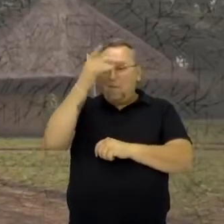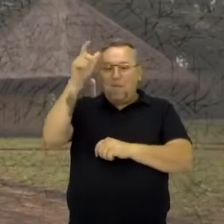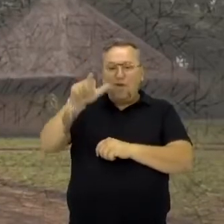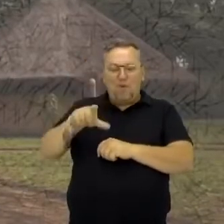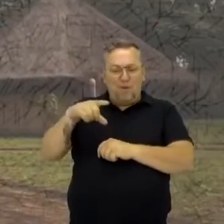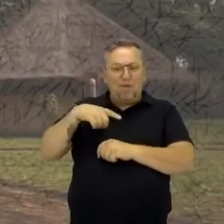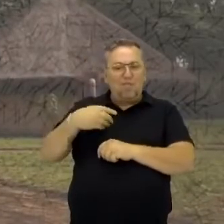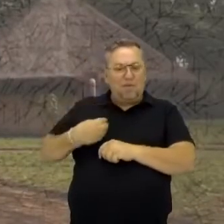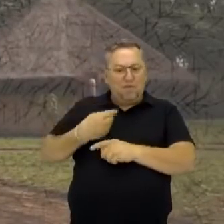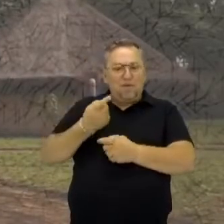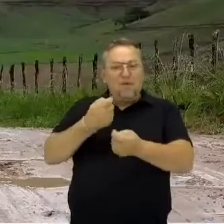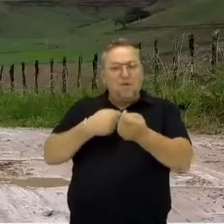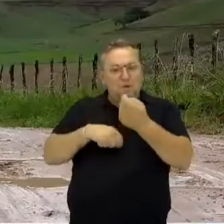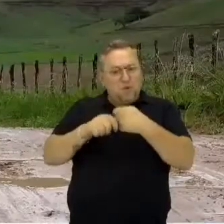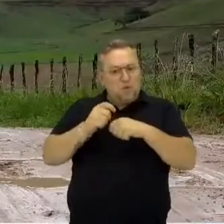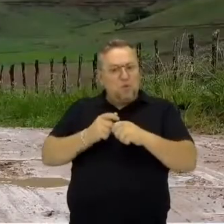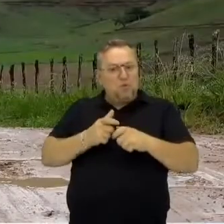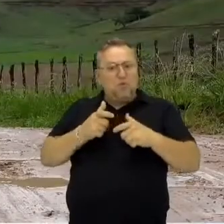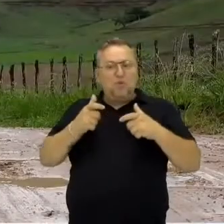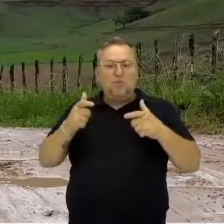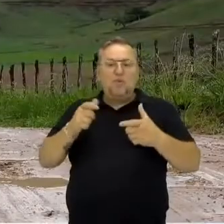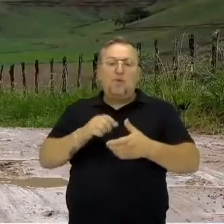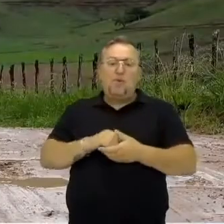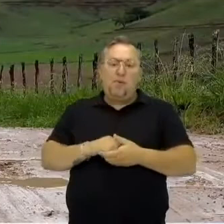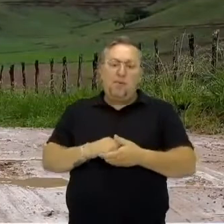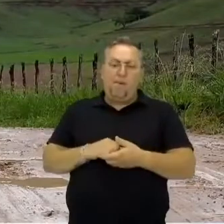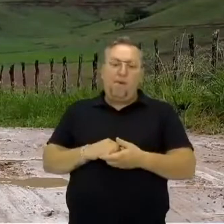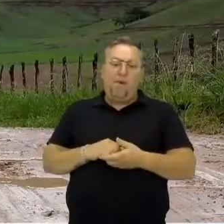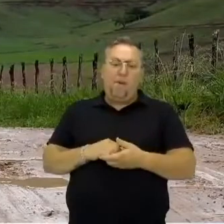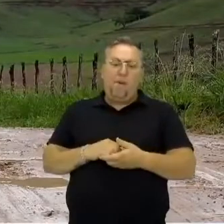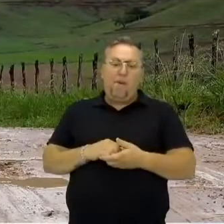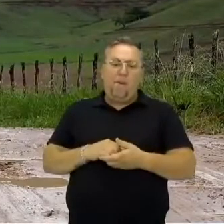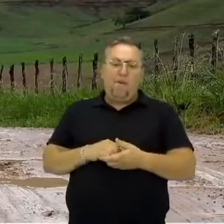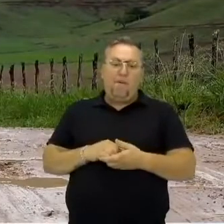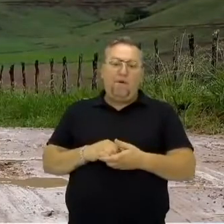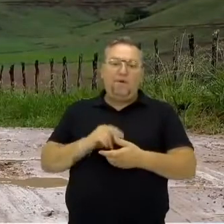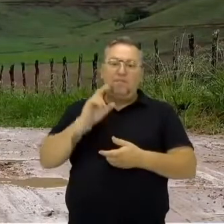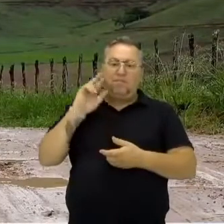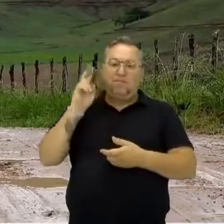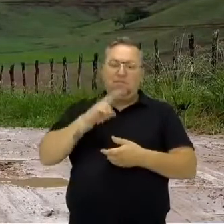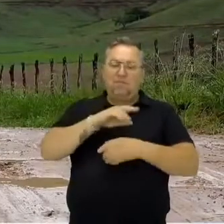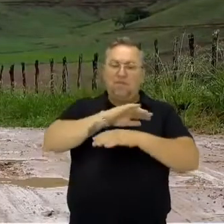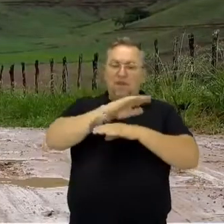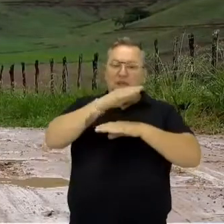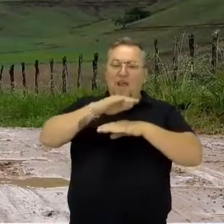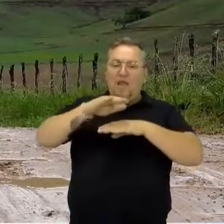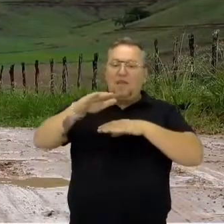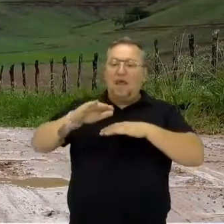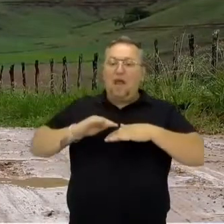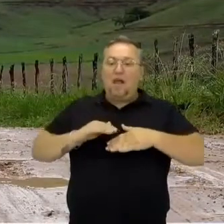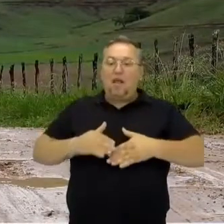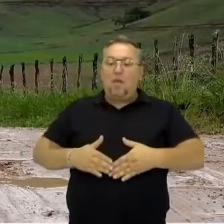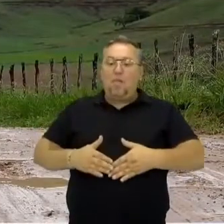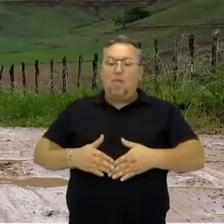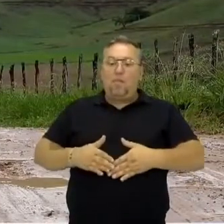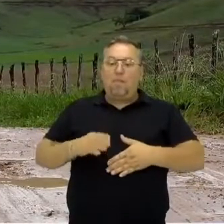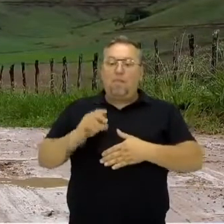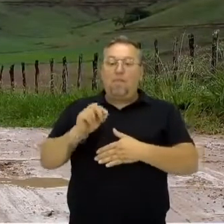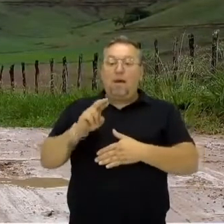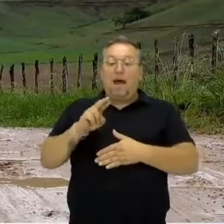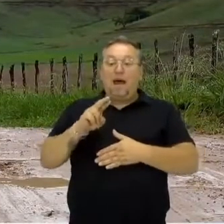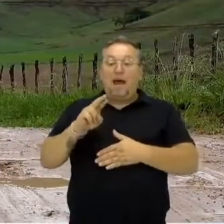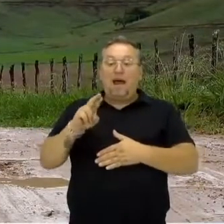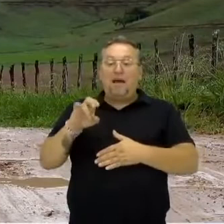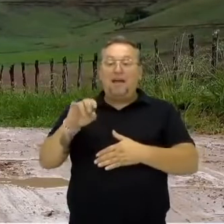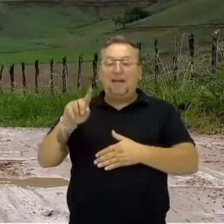vida comercial muito grande, né? Olha aí, vocês estão vendo imagens da Serra da Barriga, o que abrigou